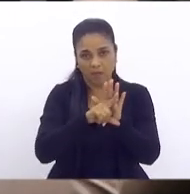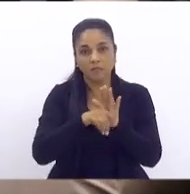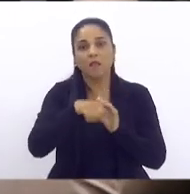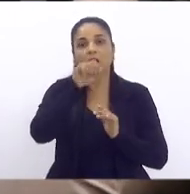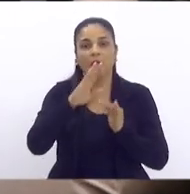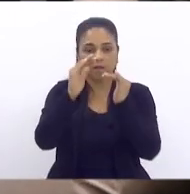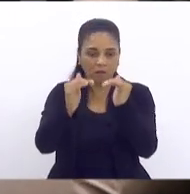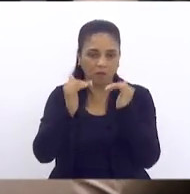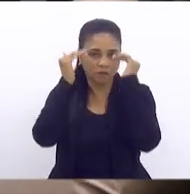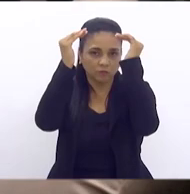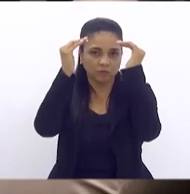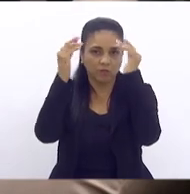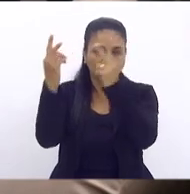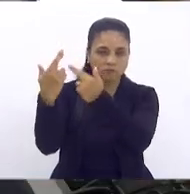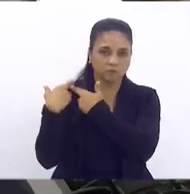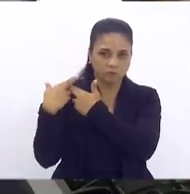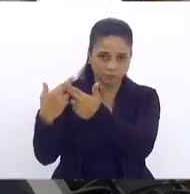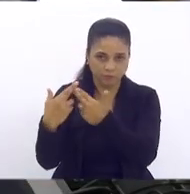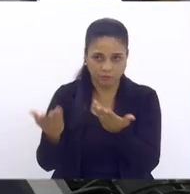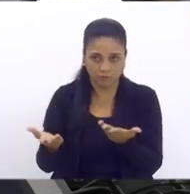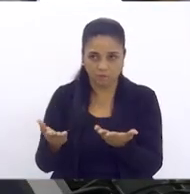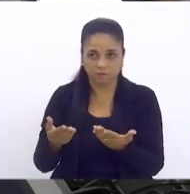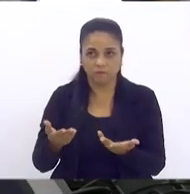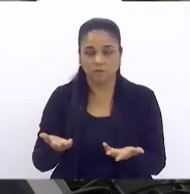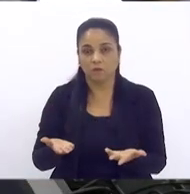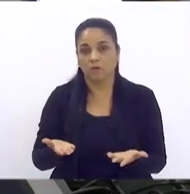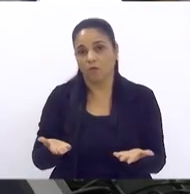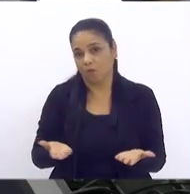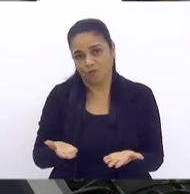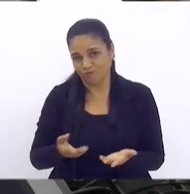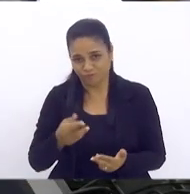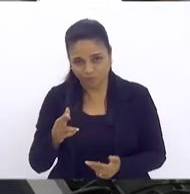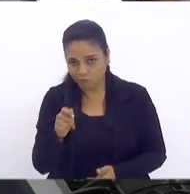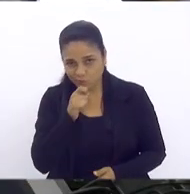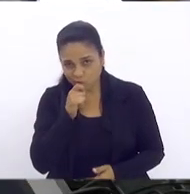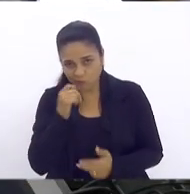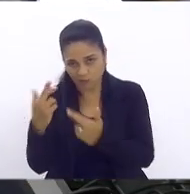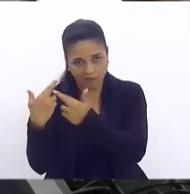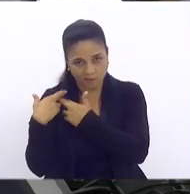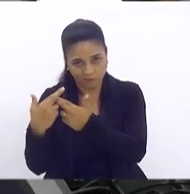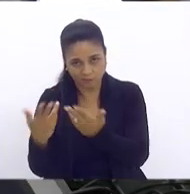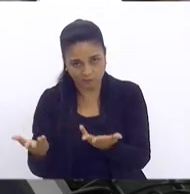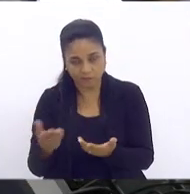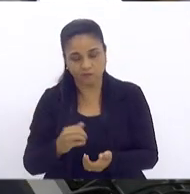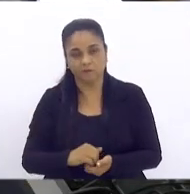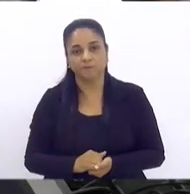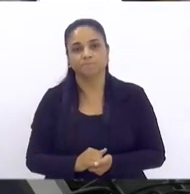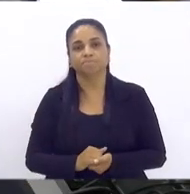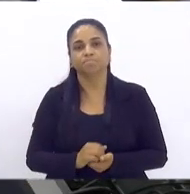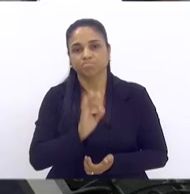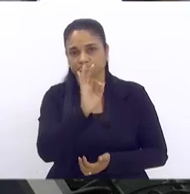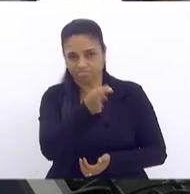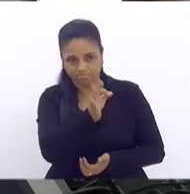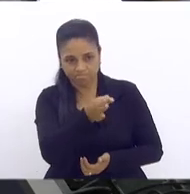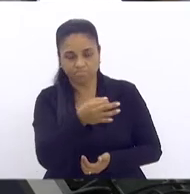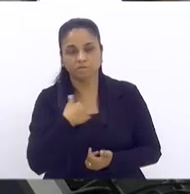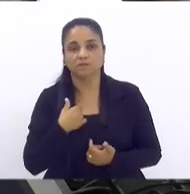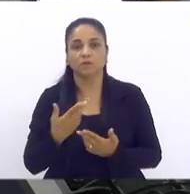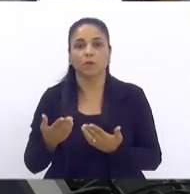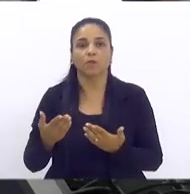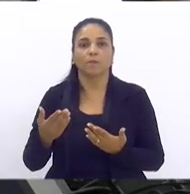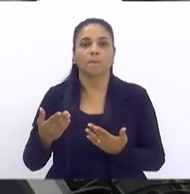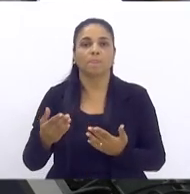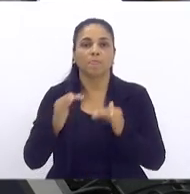brasileira. Já que hoje nós não temos autoridade competente definida, né? Exatamente. Sobre a legislação, assim sendo, a autoridade